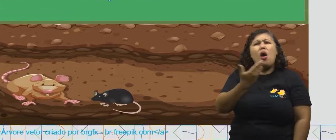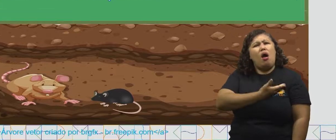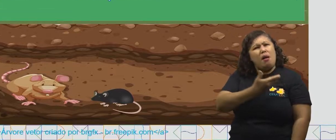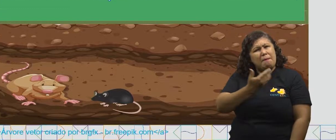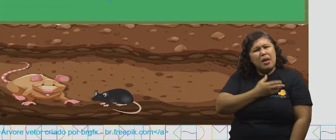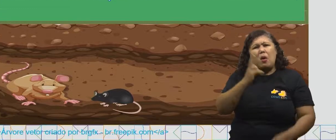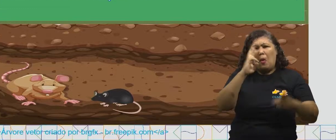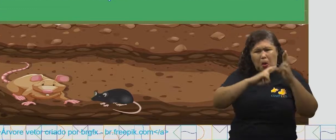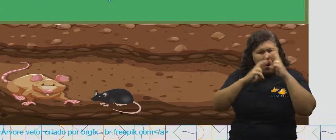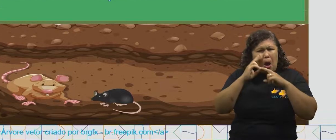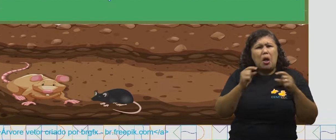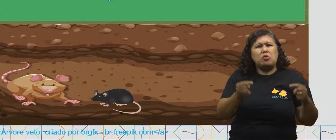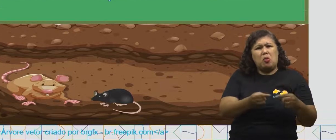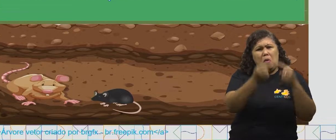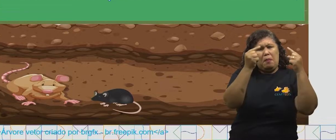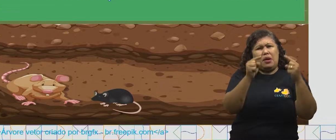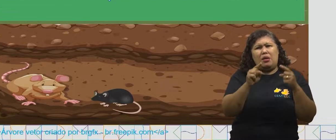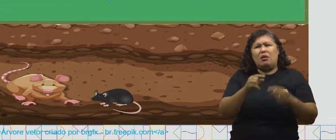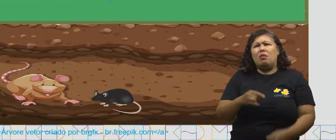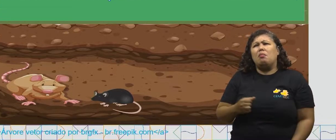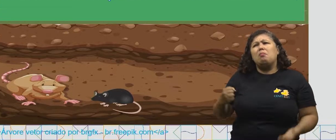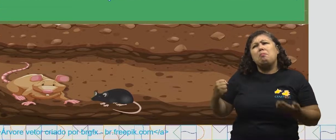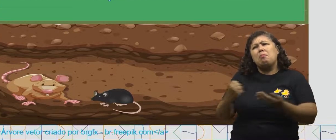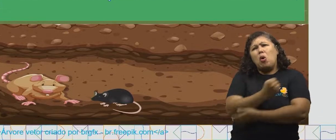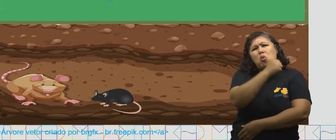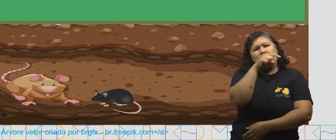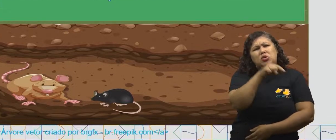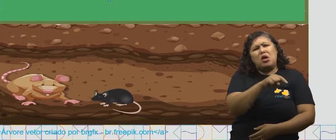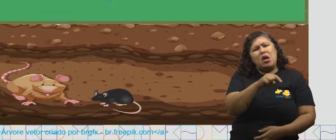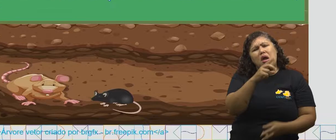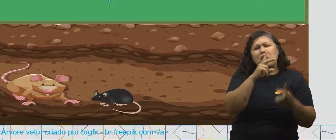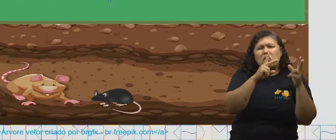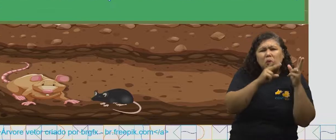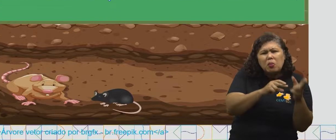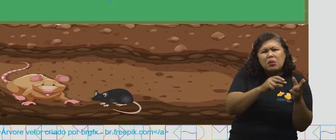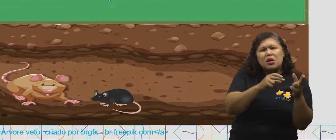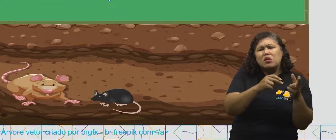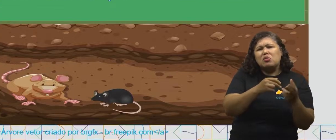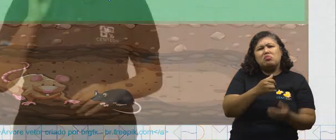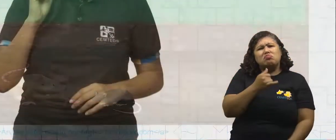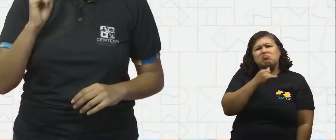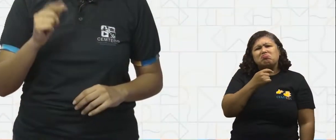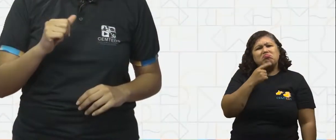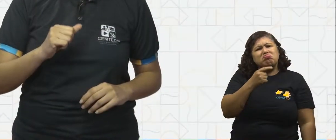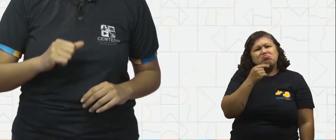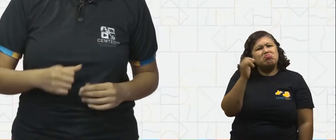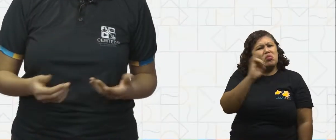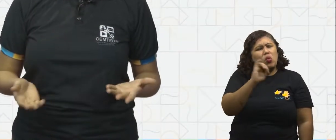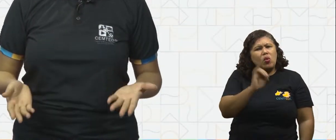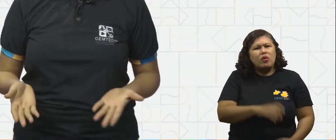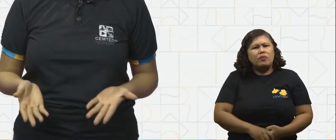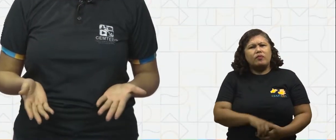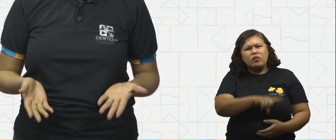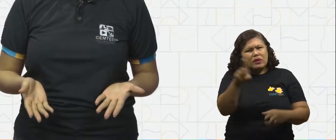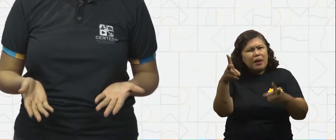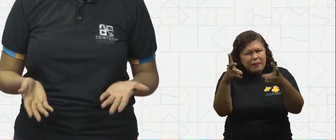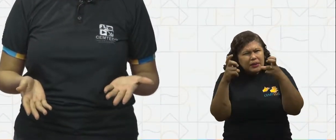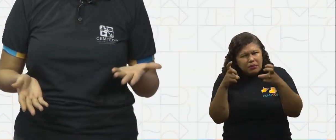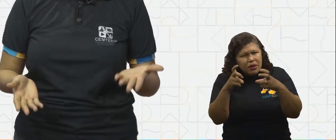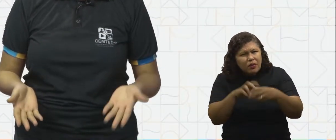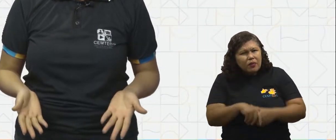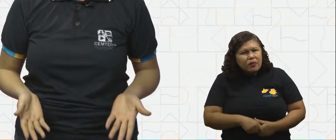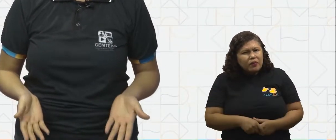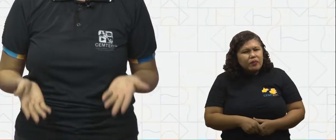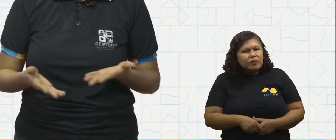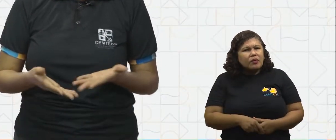de ratinhos e lamentei que ele estivesse dormindo, nem pude dar um oi. Você percebeu o que eu percebi?